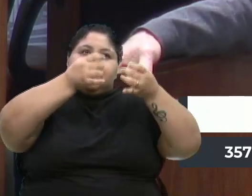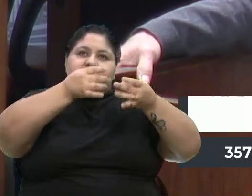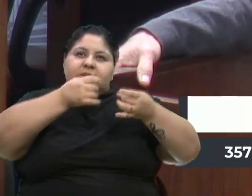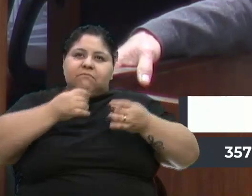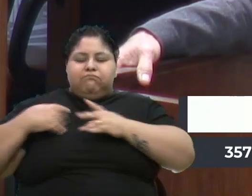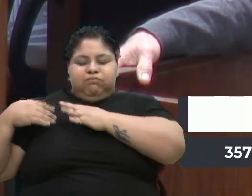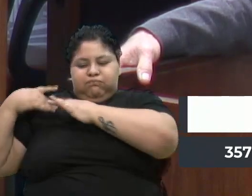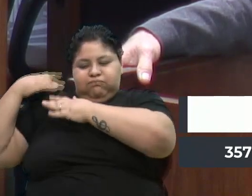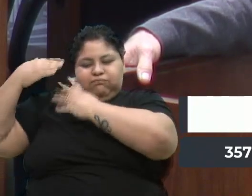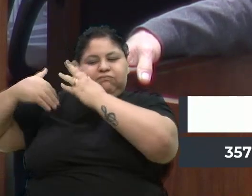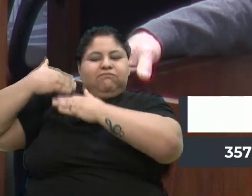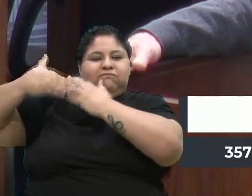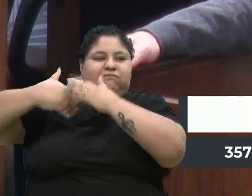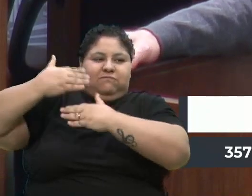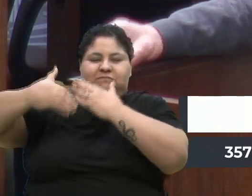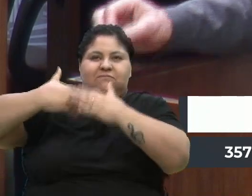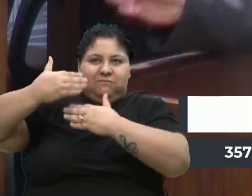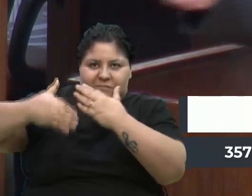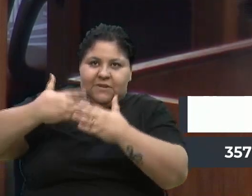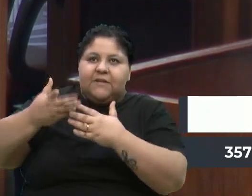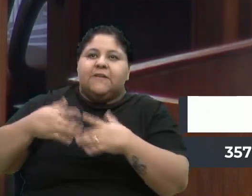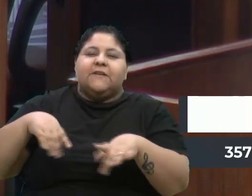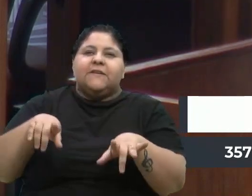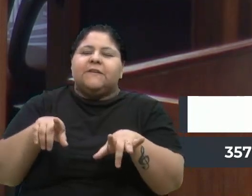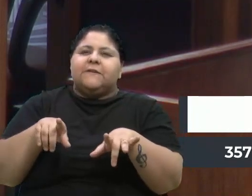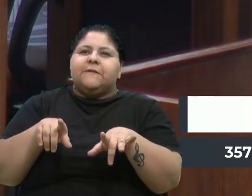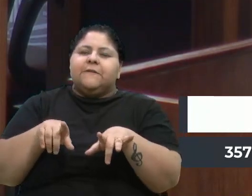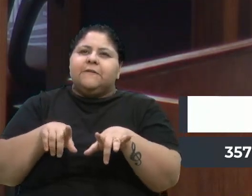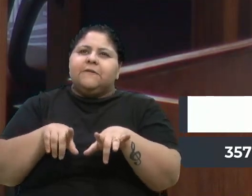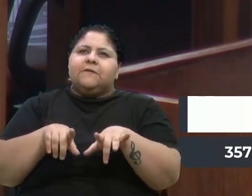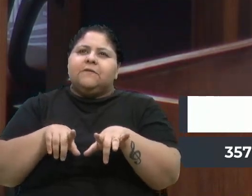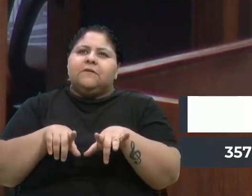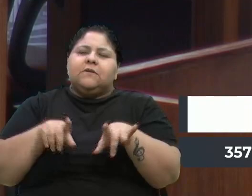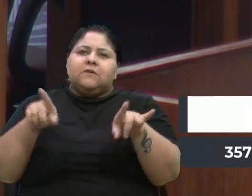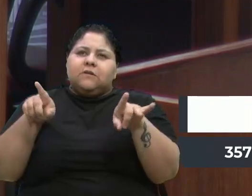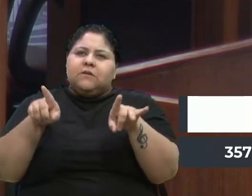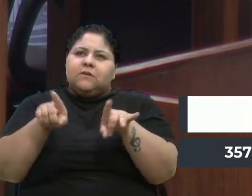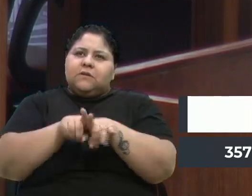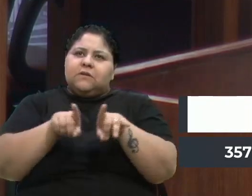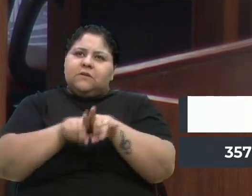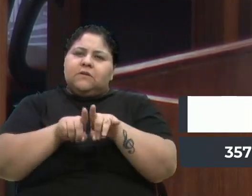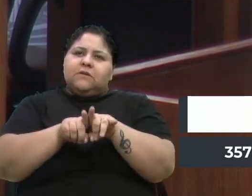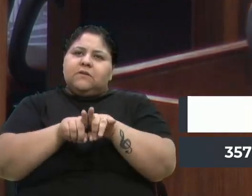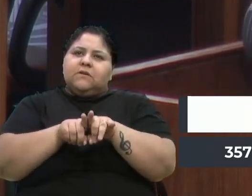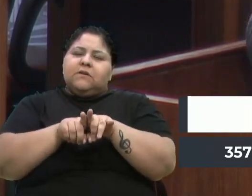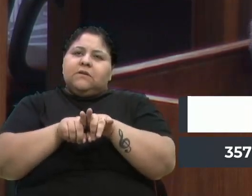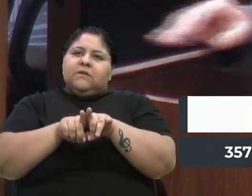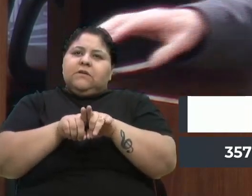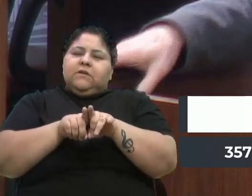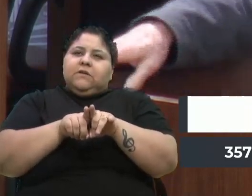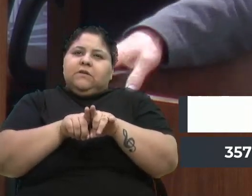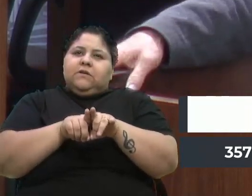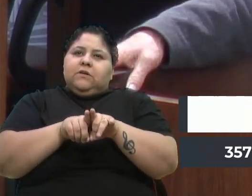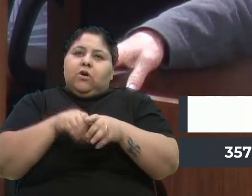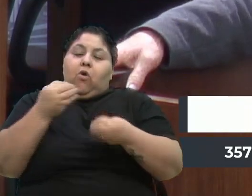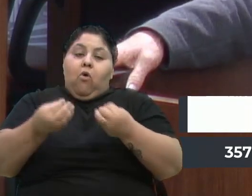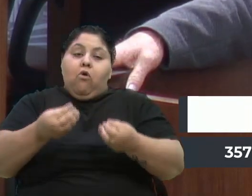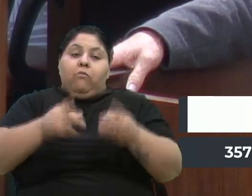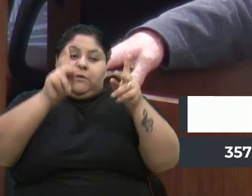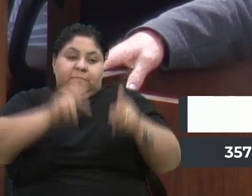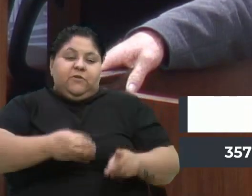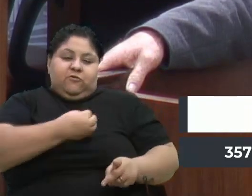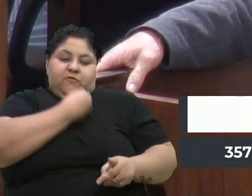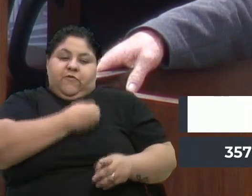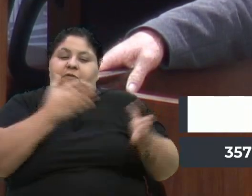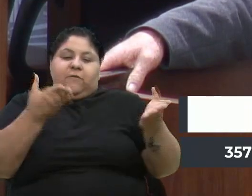dos anos e com o materialismo que as pessoas vivem, não são